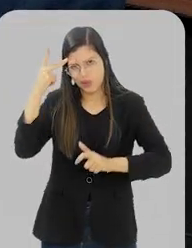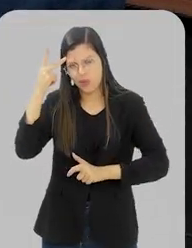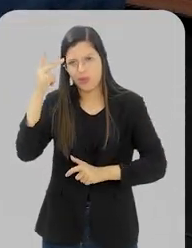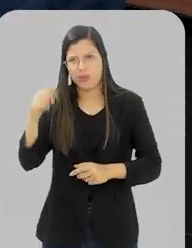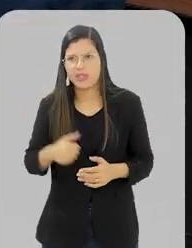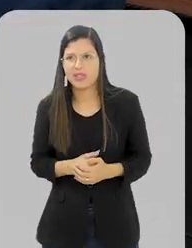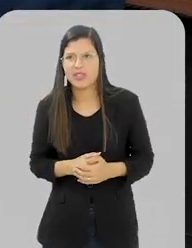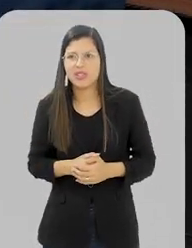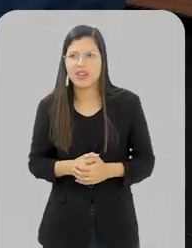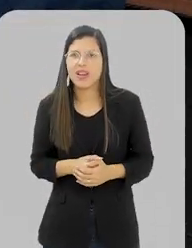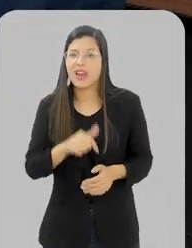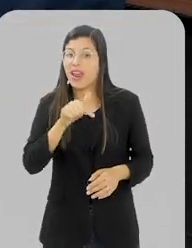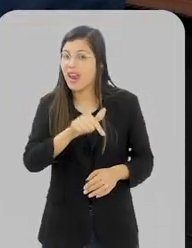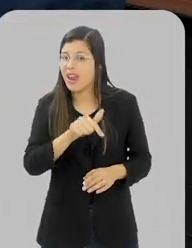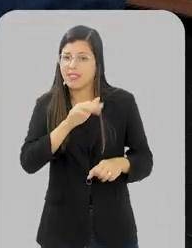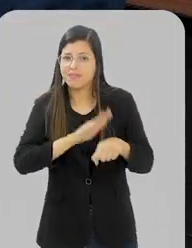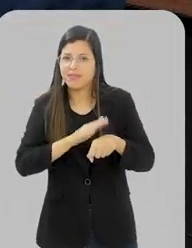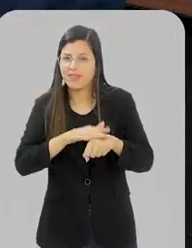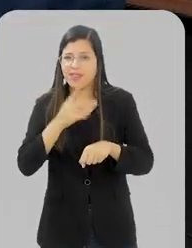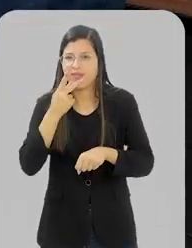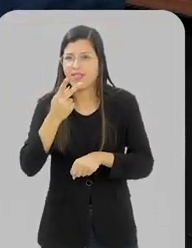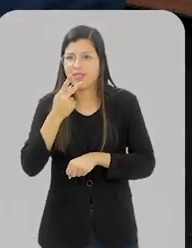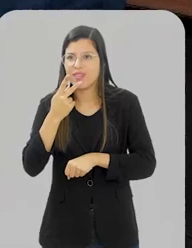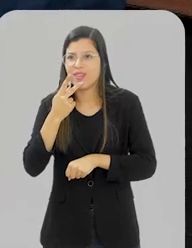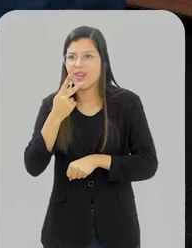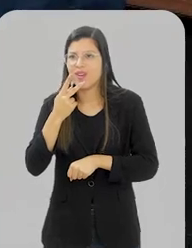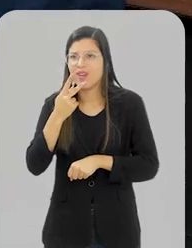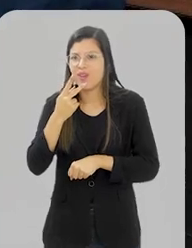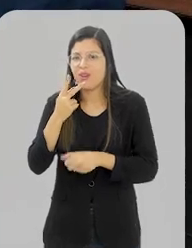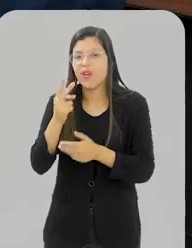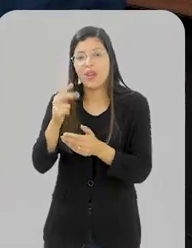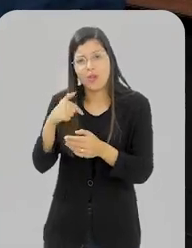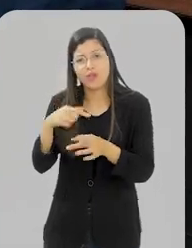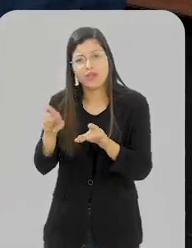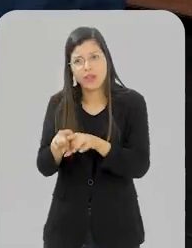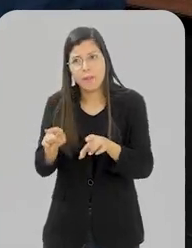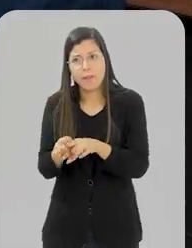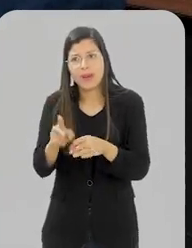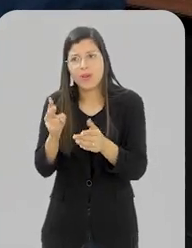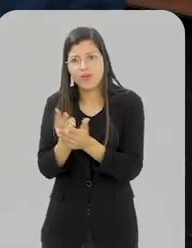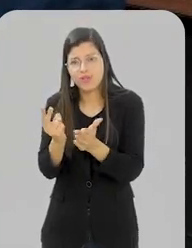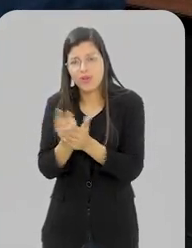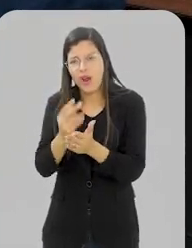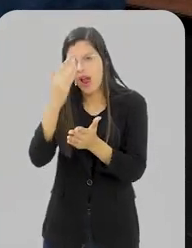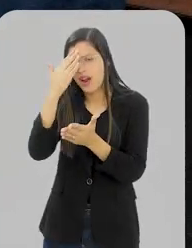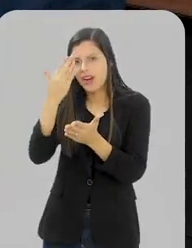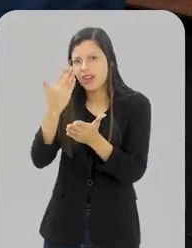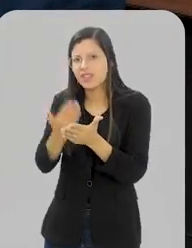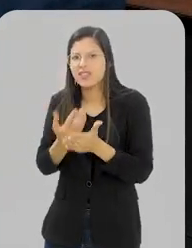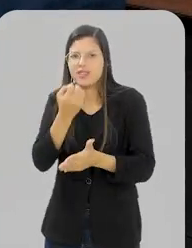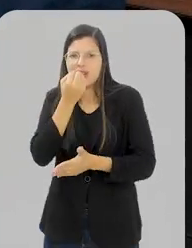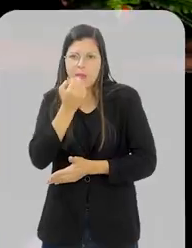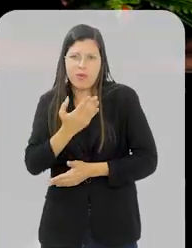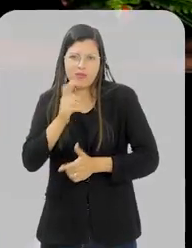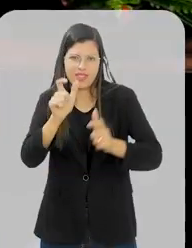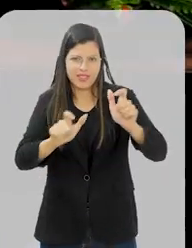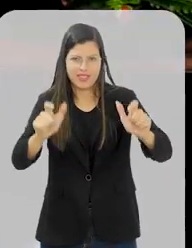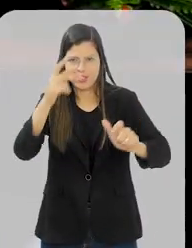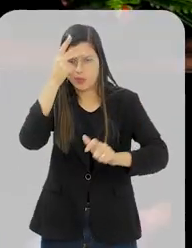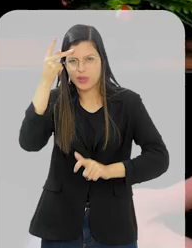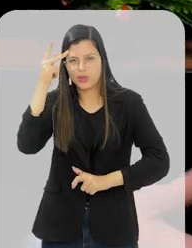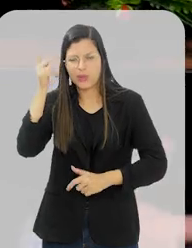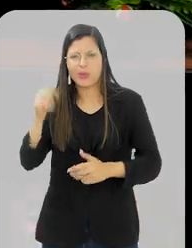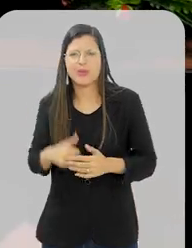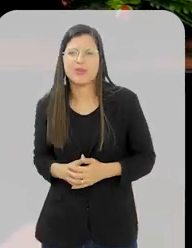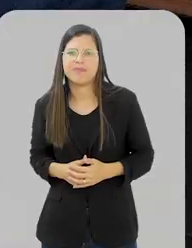humanidade dito por quem foi dito Ainda assim eu sigo acreditando na humanidade na bondade das